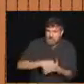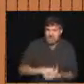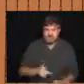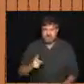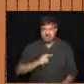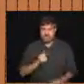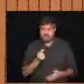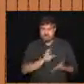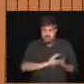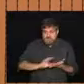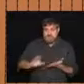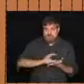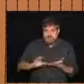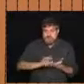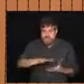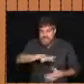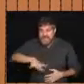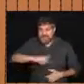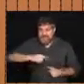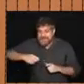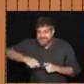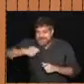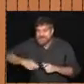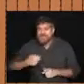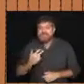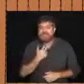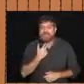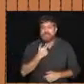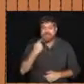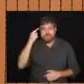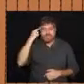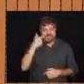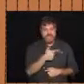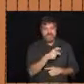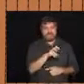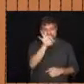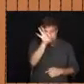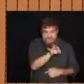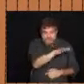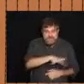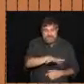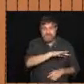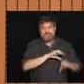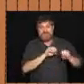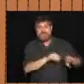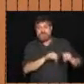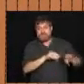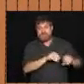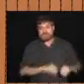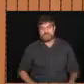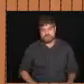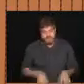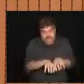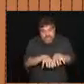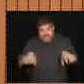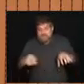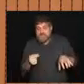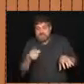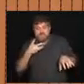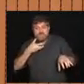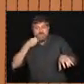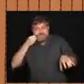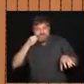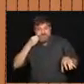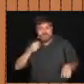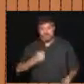esse dinheiro investido na merenda, ele não pode ser considerado dos 25% da educação. Isso é importante também